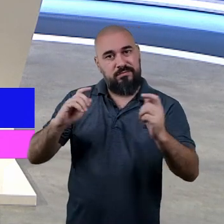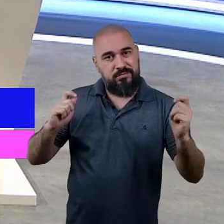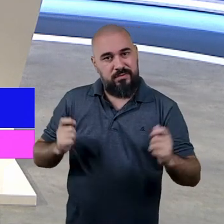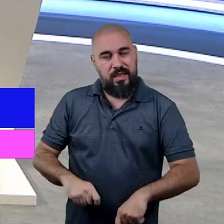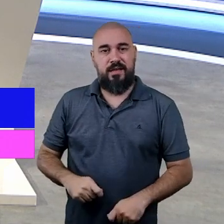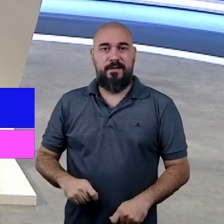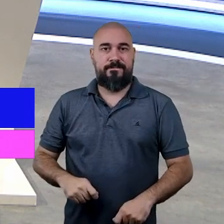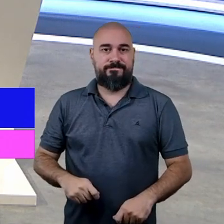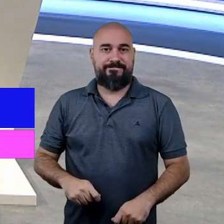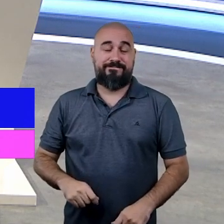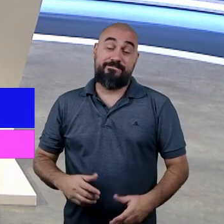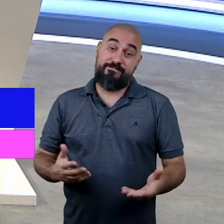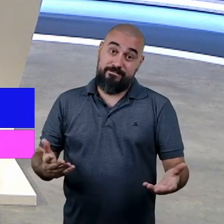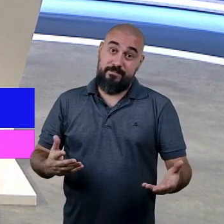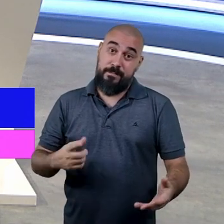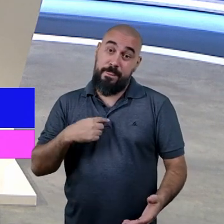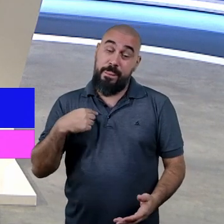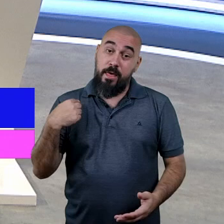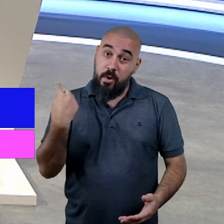nós estamos